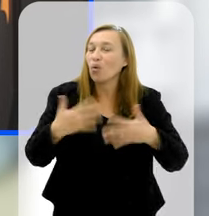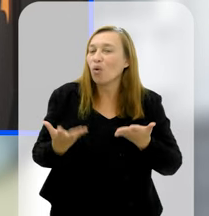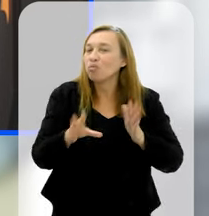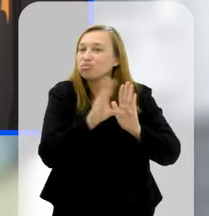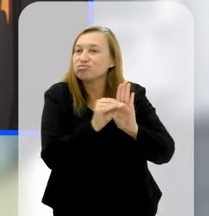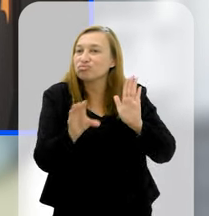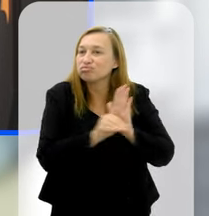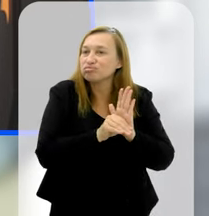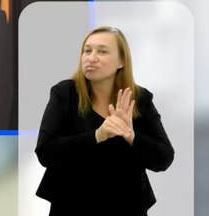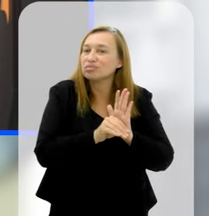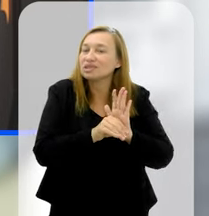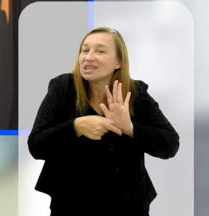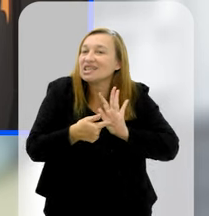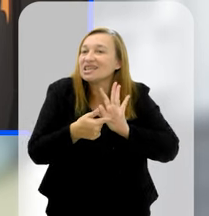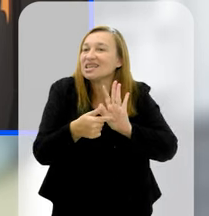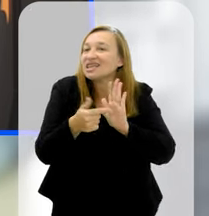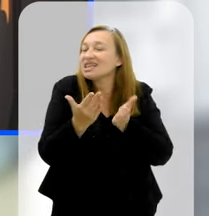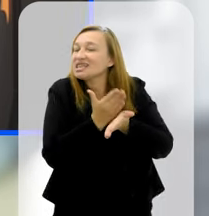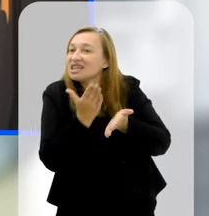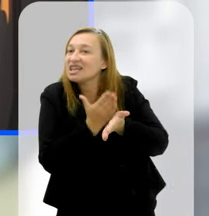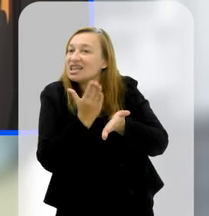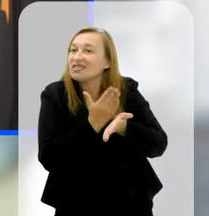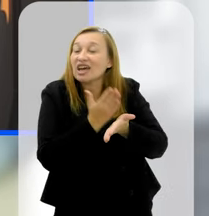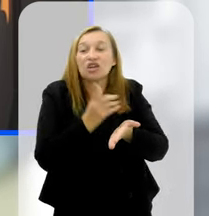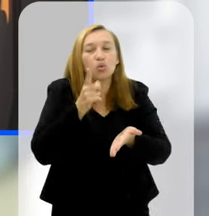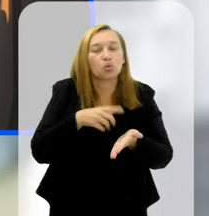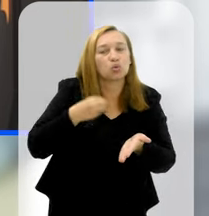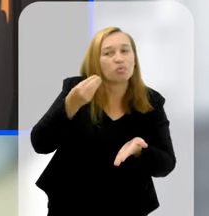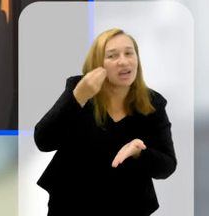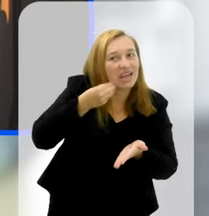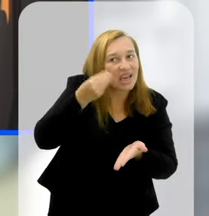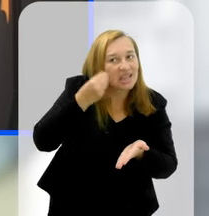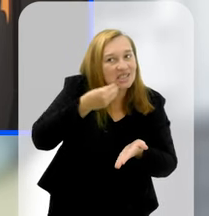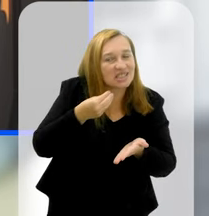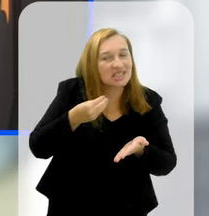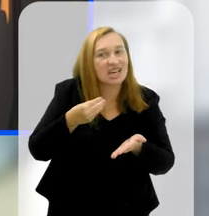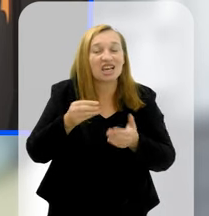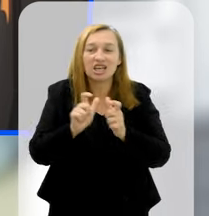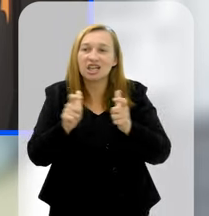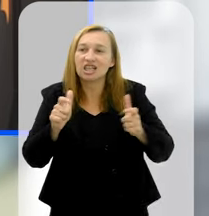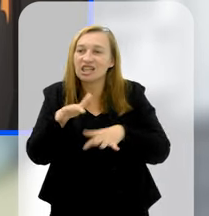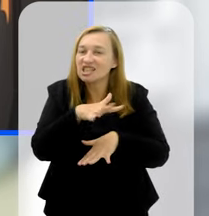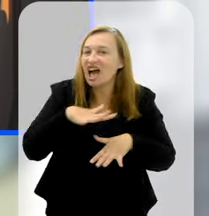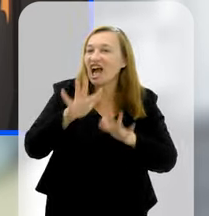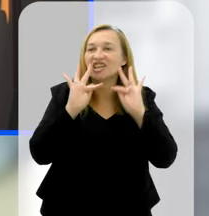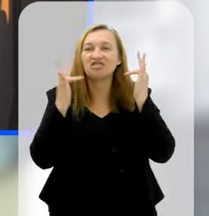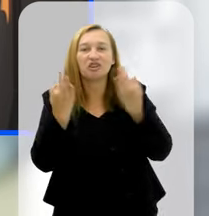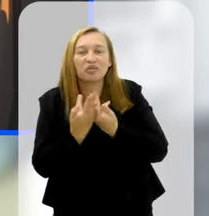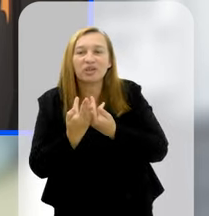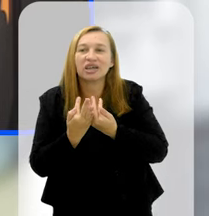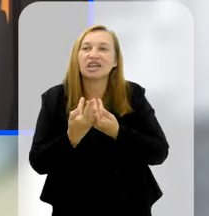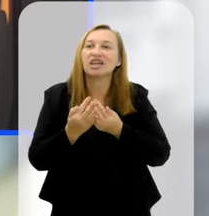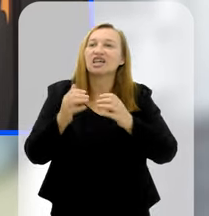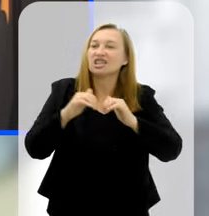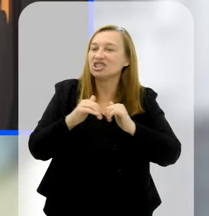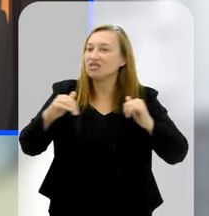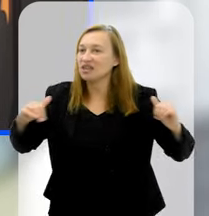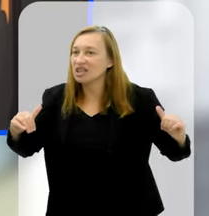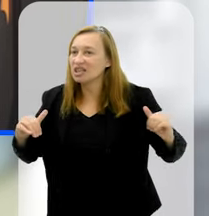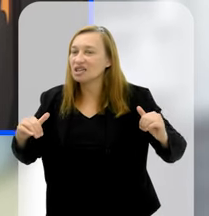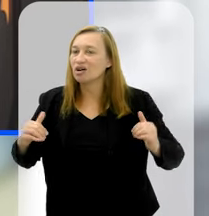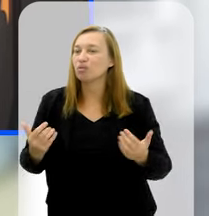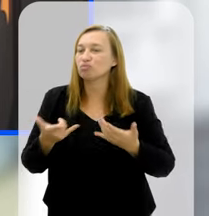Qual o conteúdo que a senhora trouxe para esse livro, né? Uma vez que a senhora tem uma experiência muito grande nessa área de família, enfim, de divisão